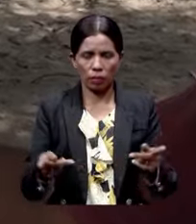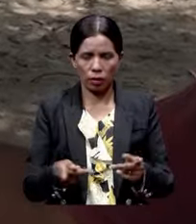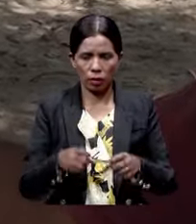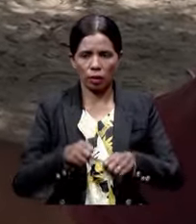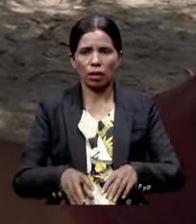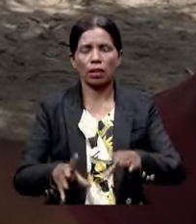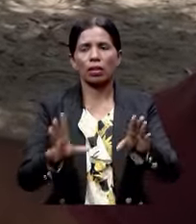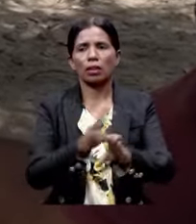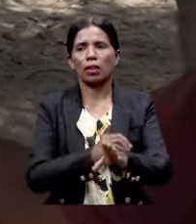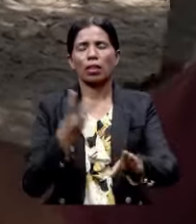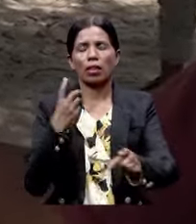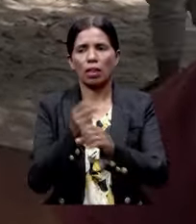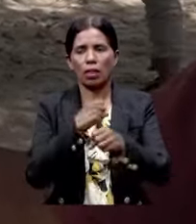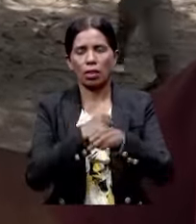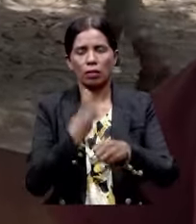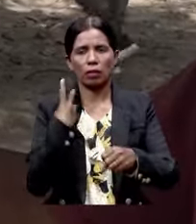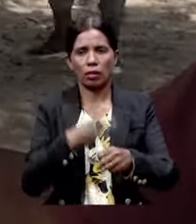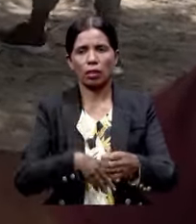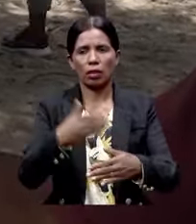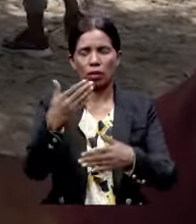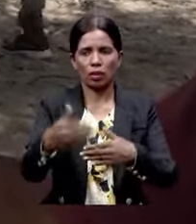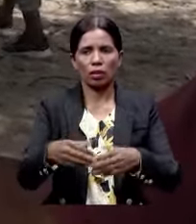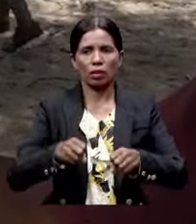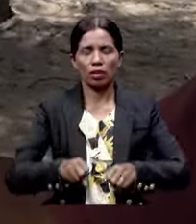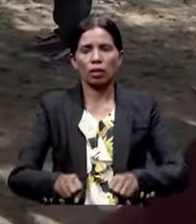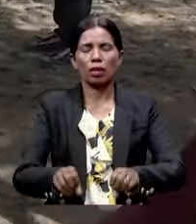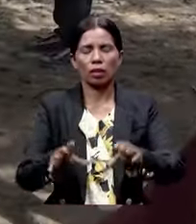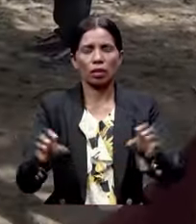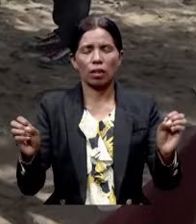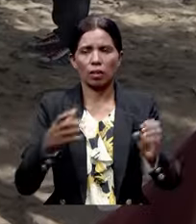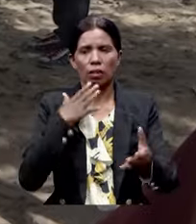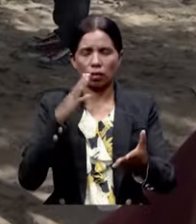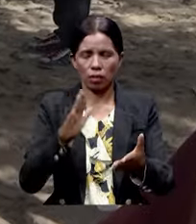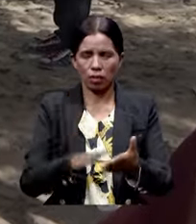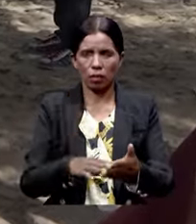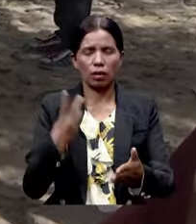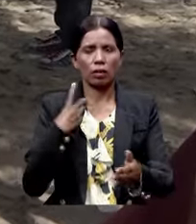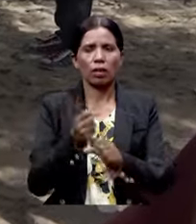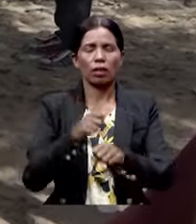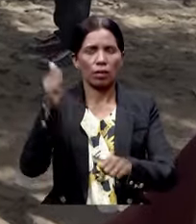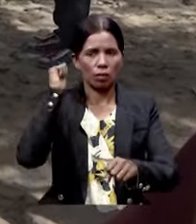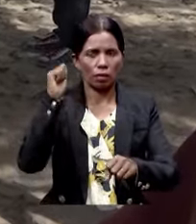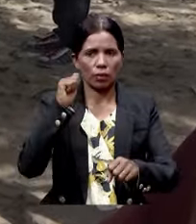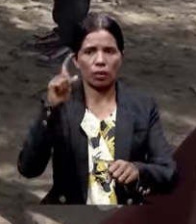katak itenia espaço tasi nela dun dia. Nu, atu halu kampanya ida, atu